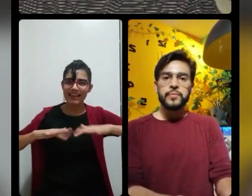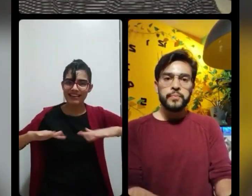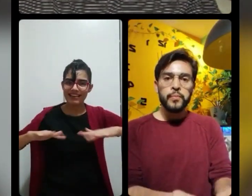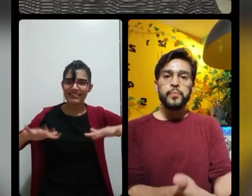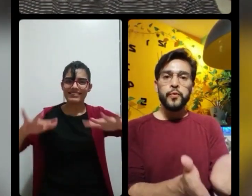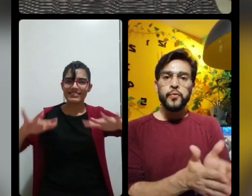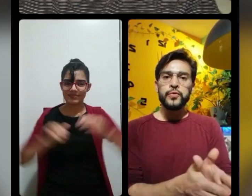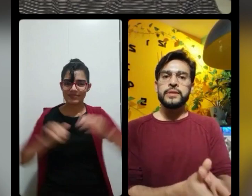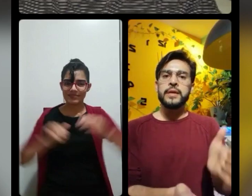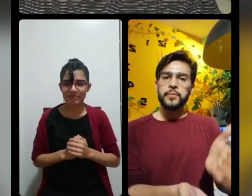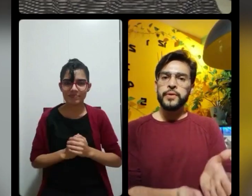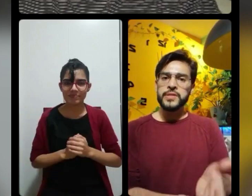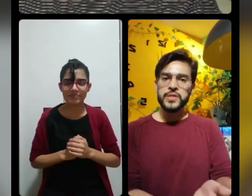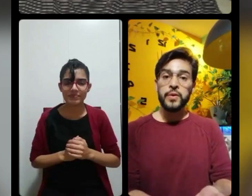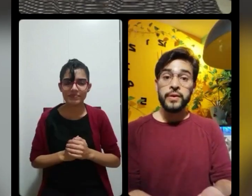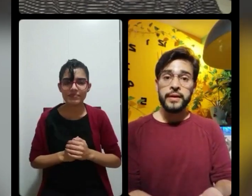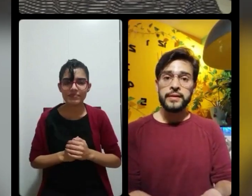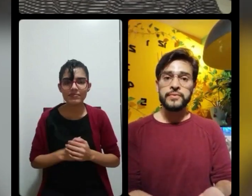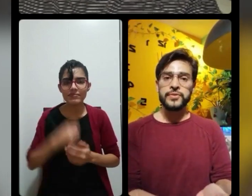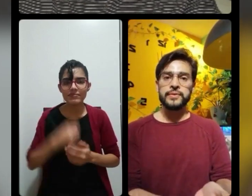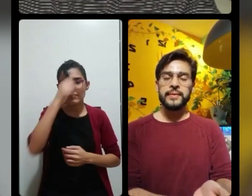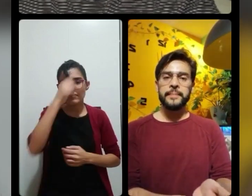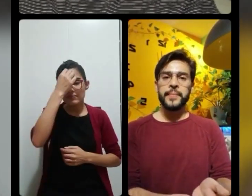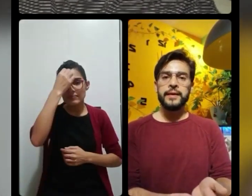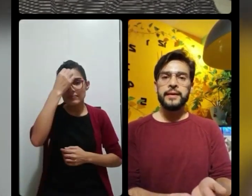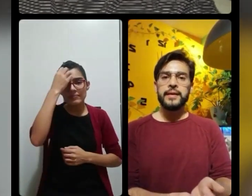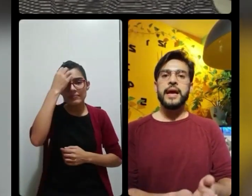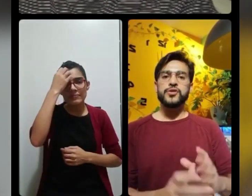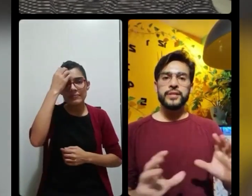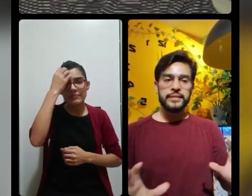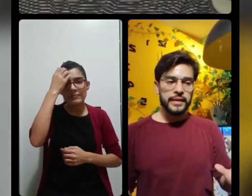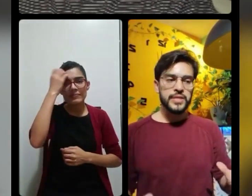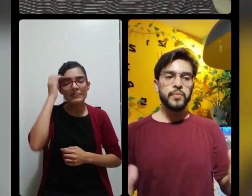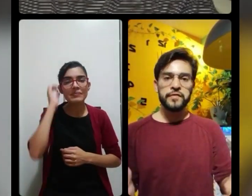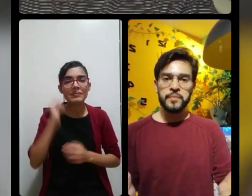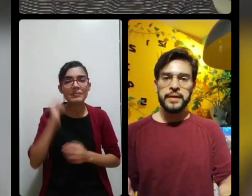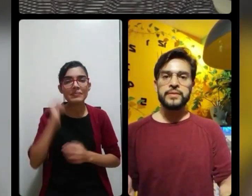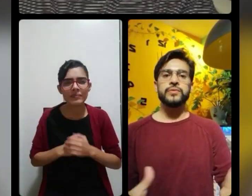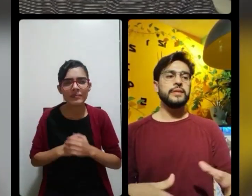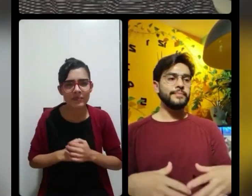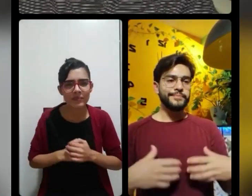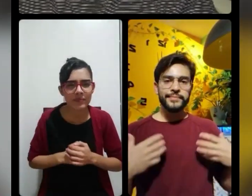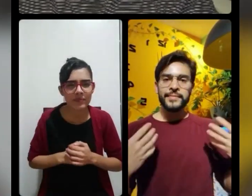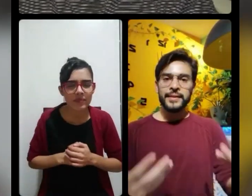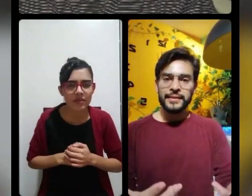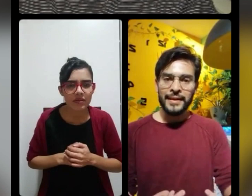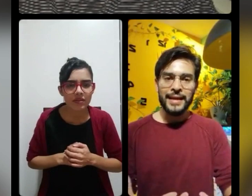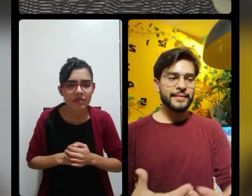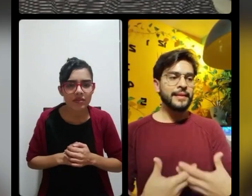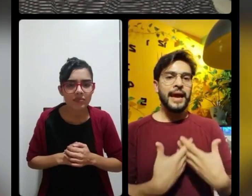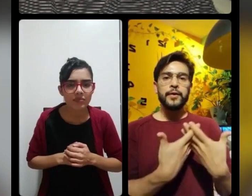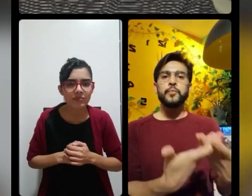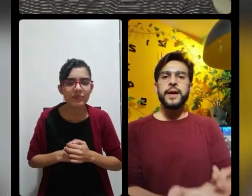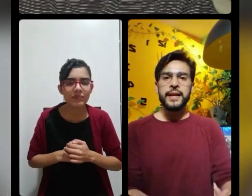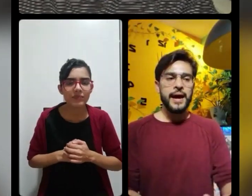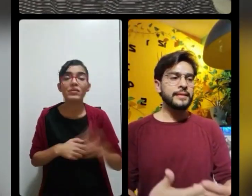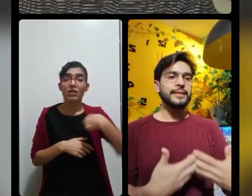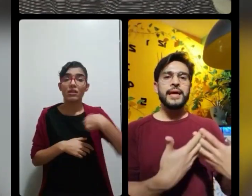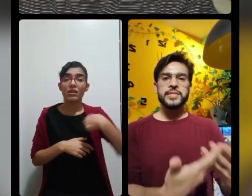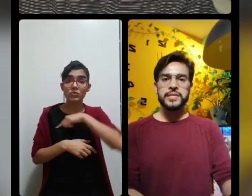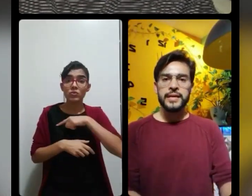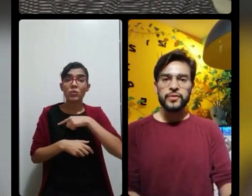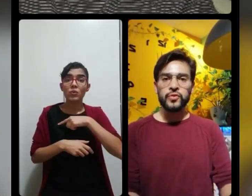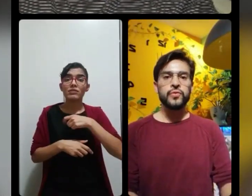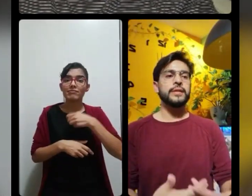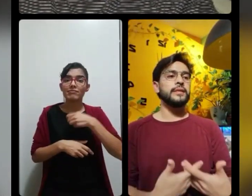passado por muito tempo por esses bloqueios, né? E a gente está nesse movimento de recuperar,